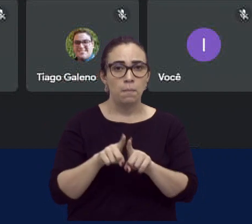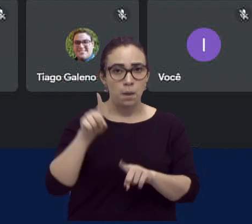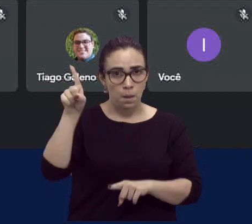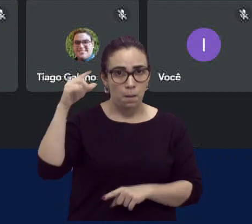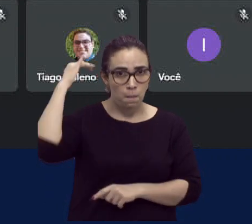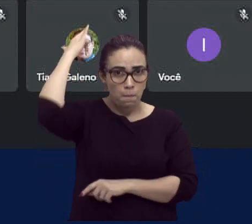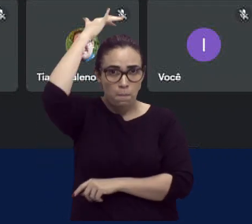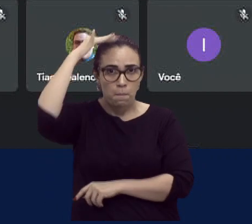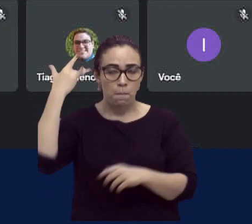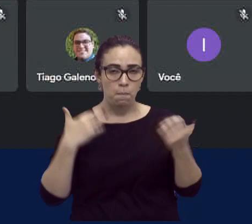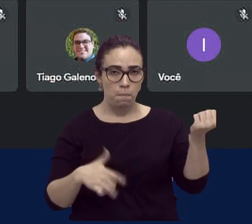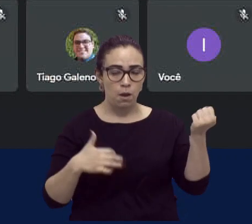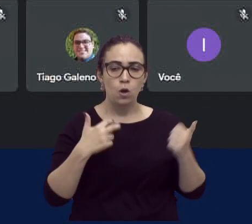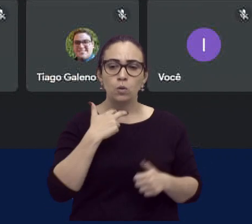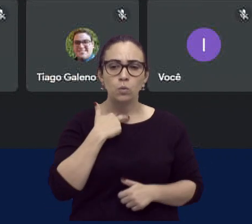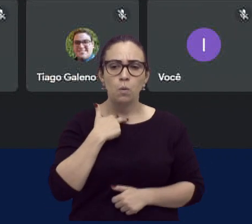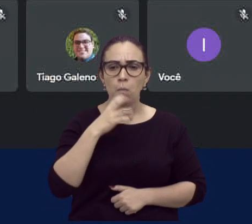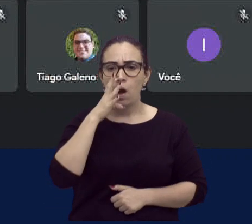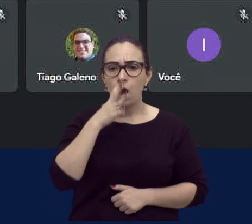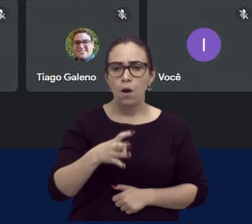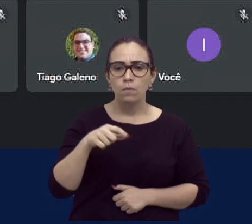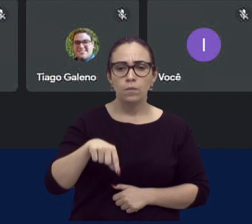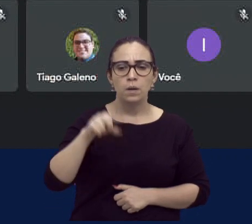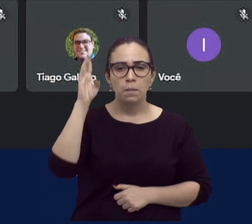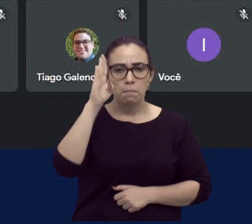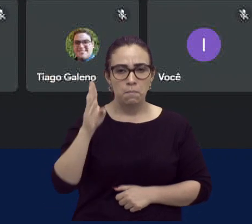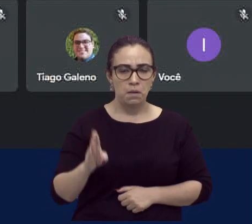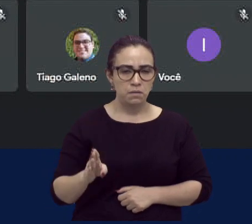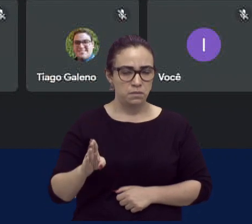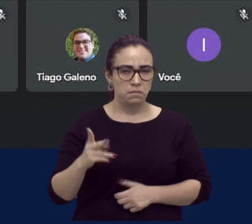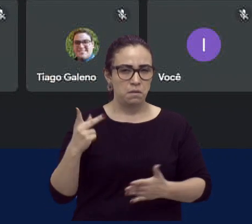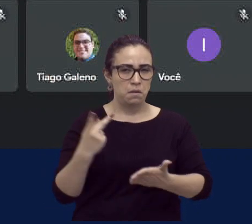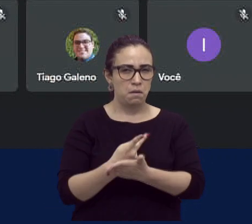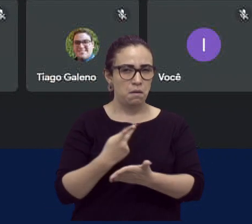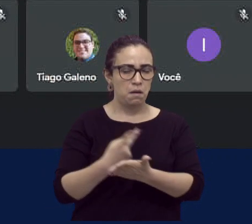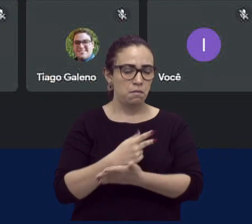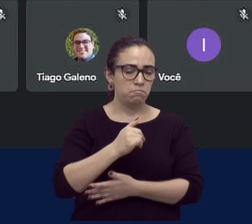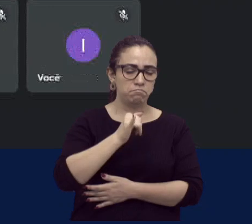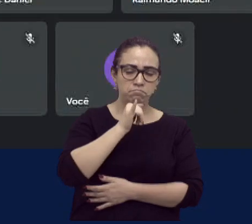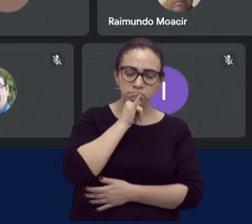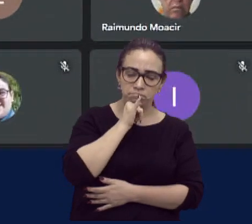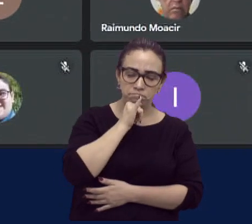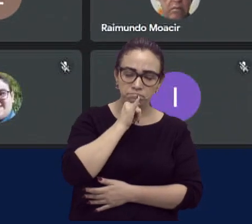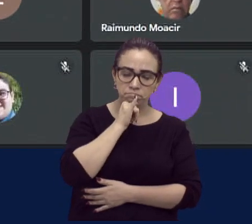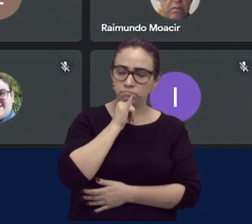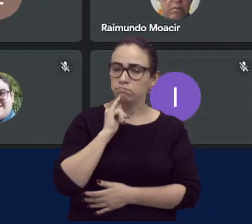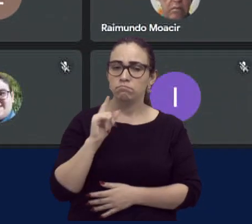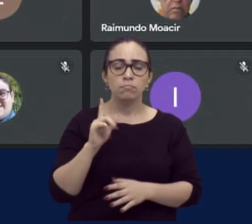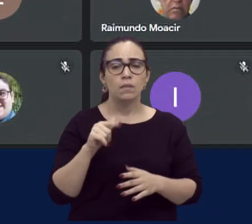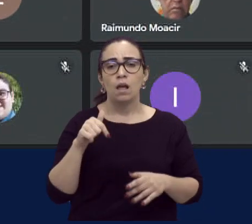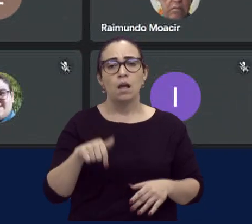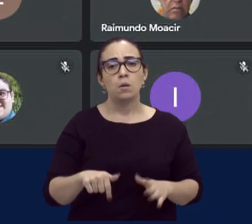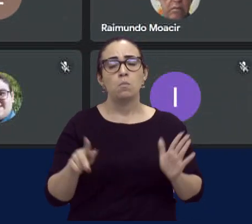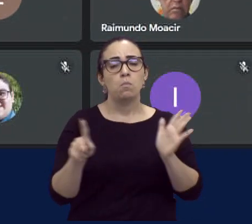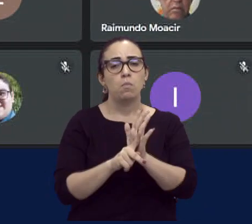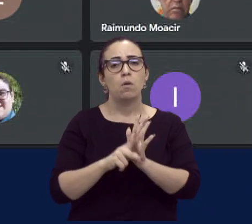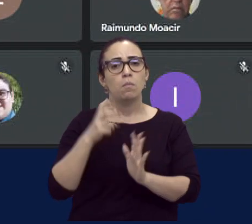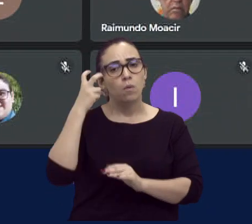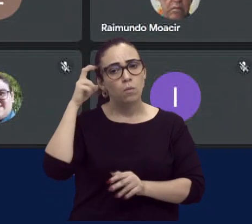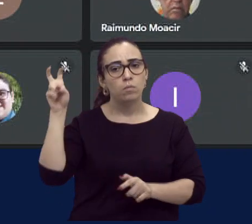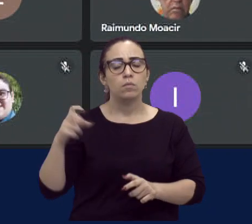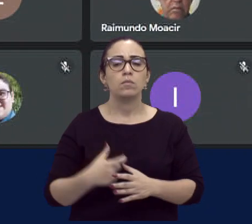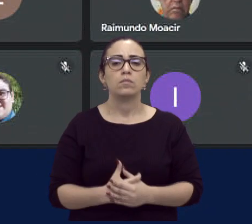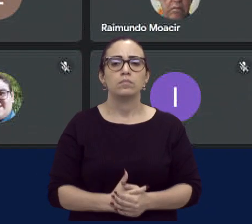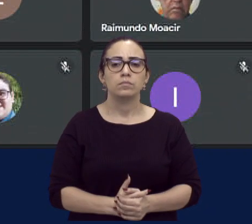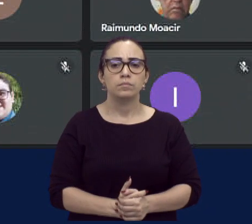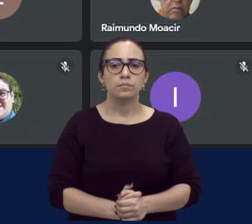no Brasil e dizer, Deus me livre, eu quero é festa, porque as pessoas aqui se escandalizariam,